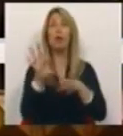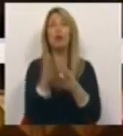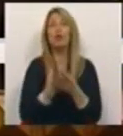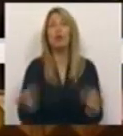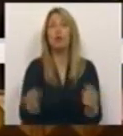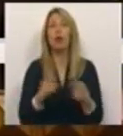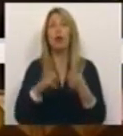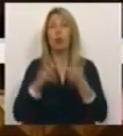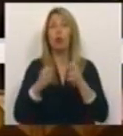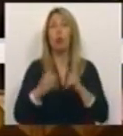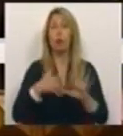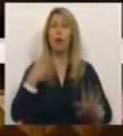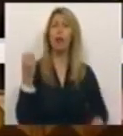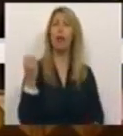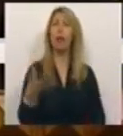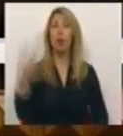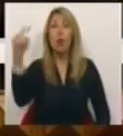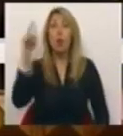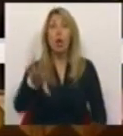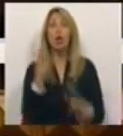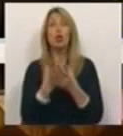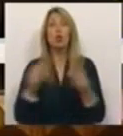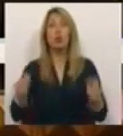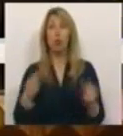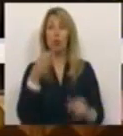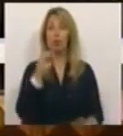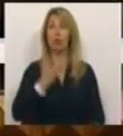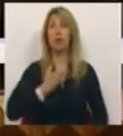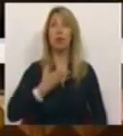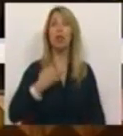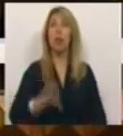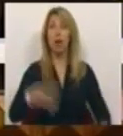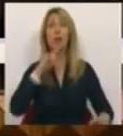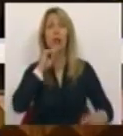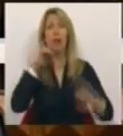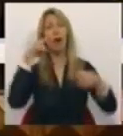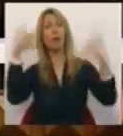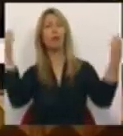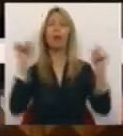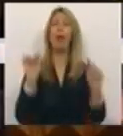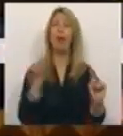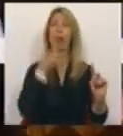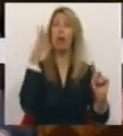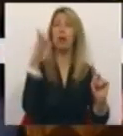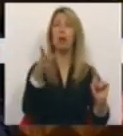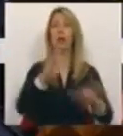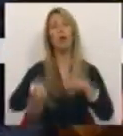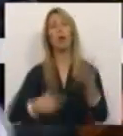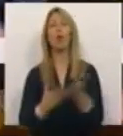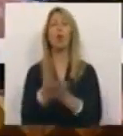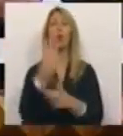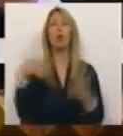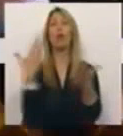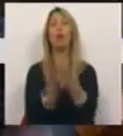E lamentamos que a única solução que o PSD e o CDS consigam afirmar seja a de continuarem a propor que